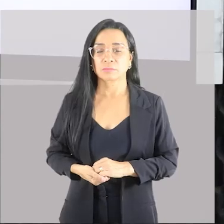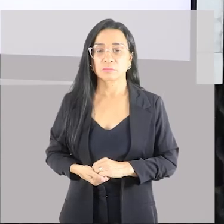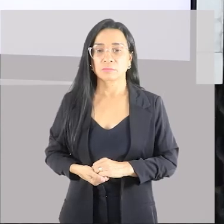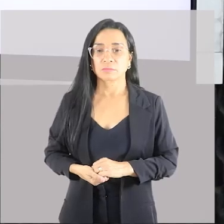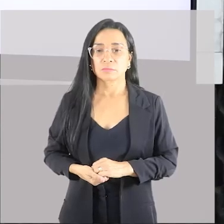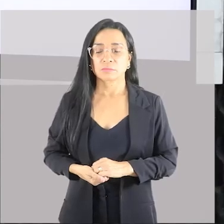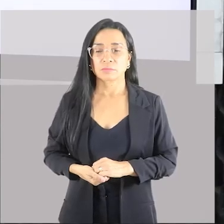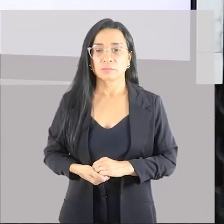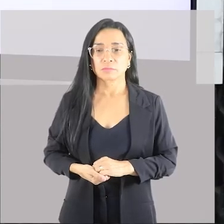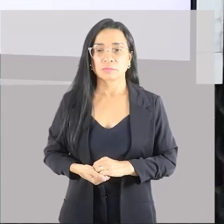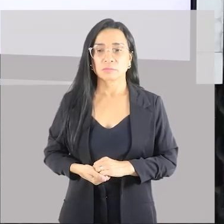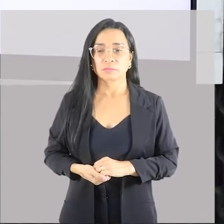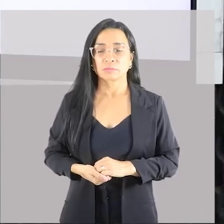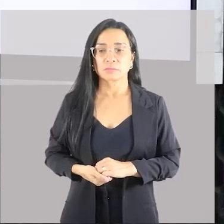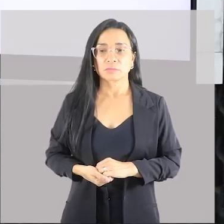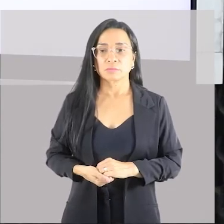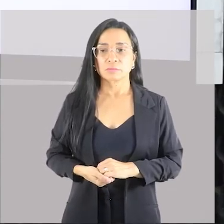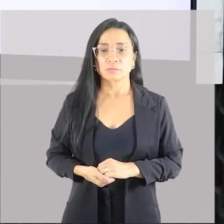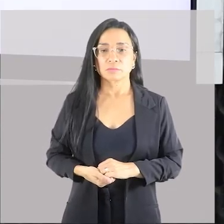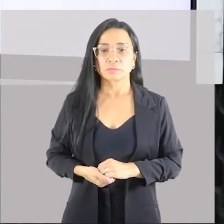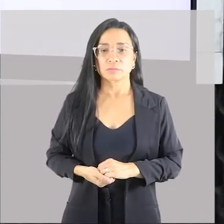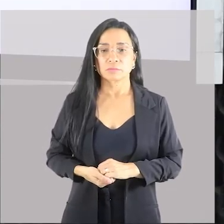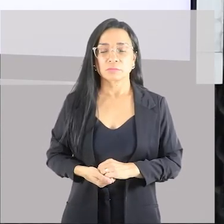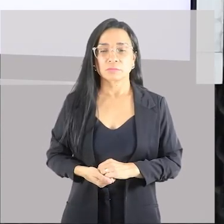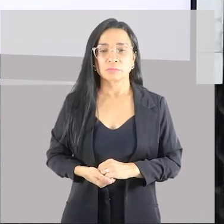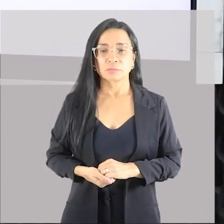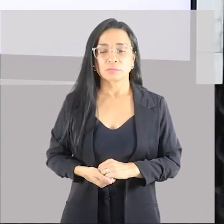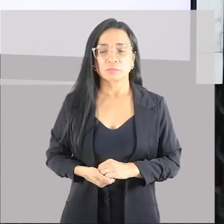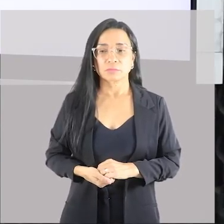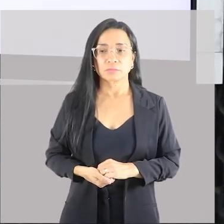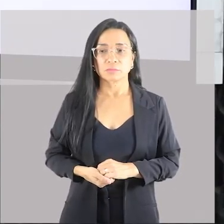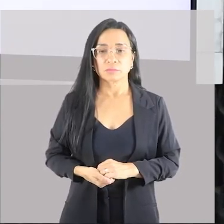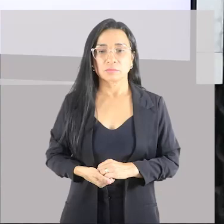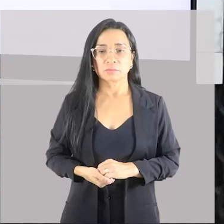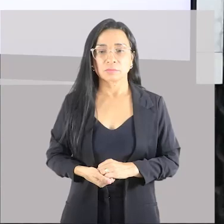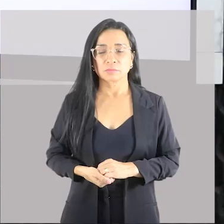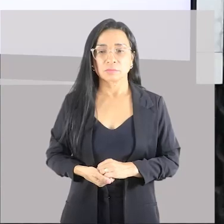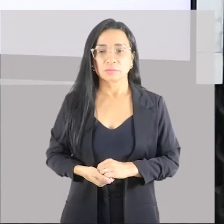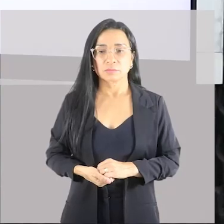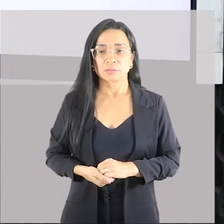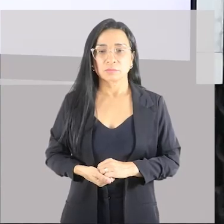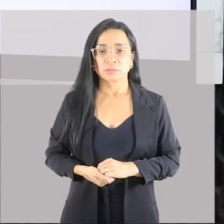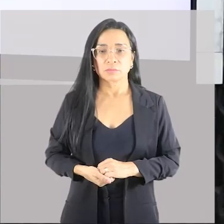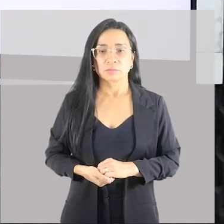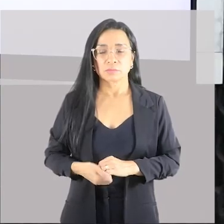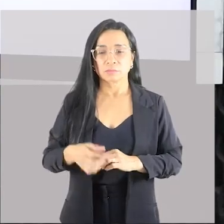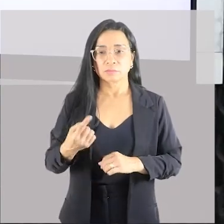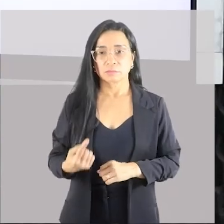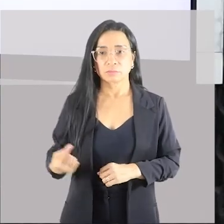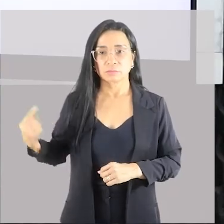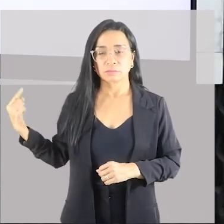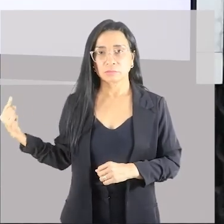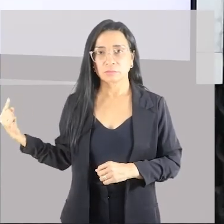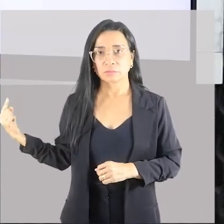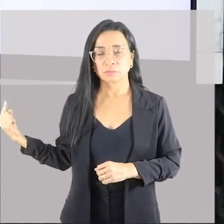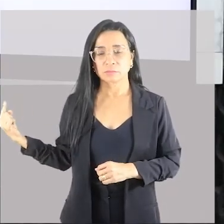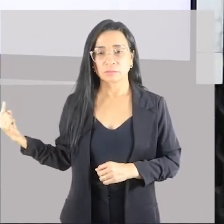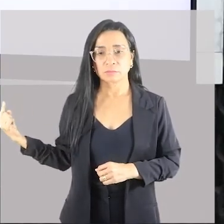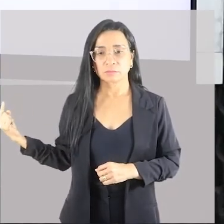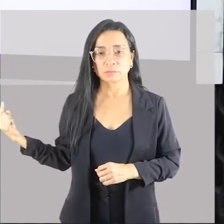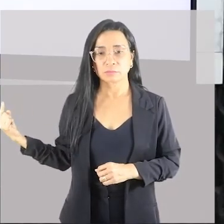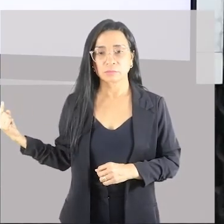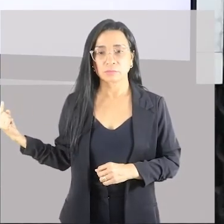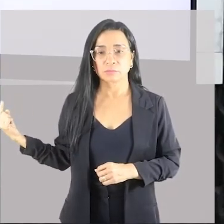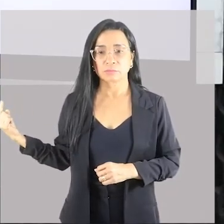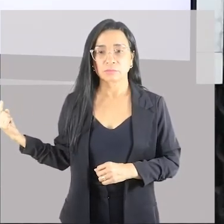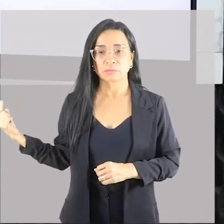direitos, e para que isso se concretize é necessário limitar os poderes do próprio Estado. Assinale a alternativa que apresenta